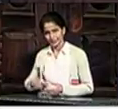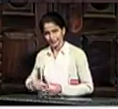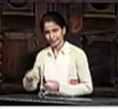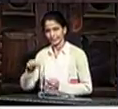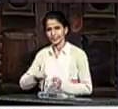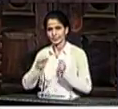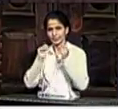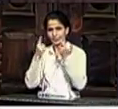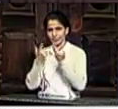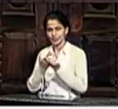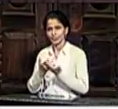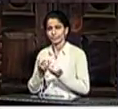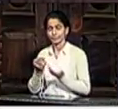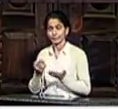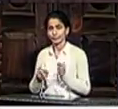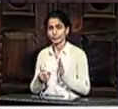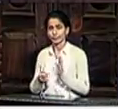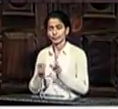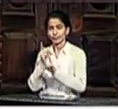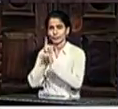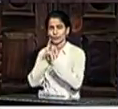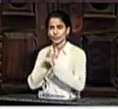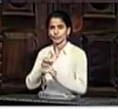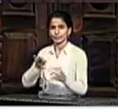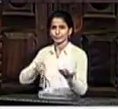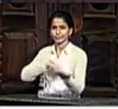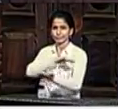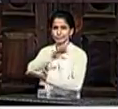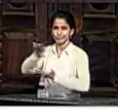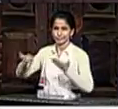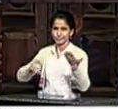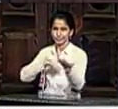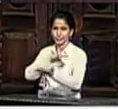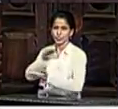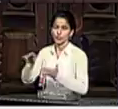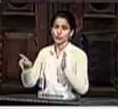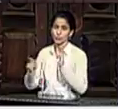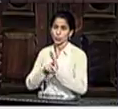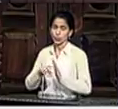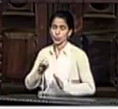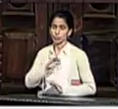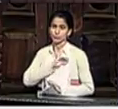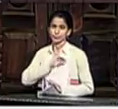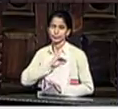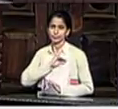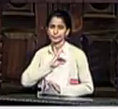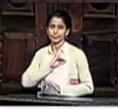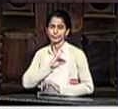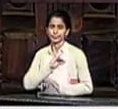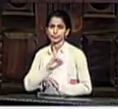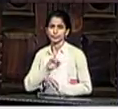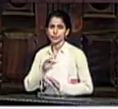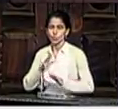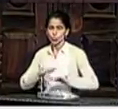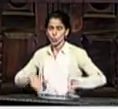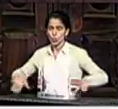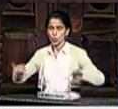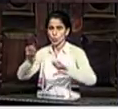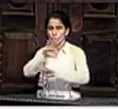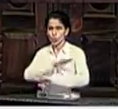casa, nos deparamos com uma greve de policiais, que era uma greve deflagrada em todo o